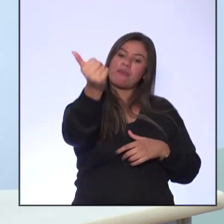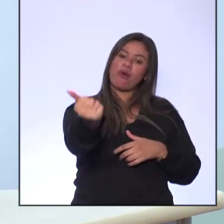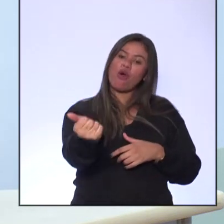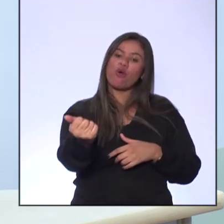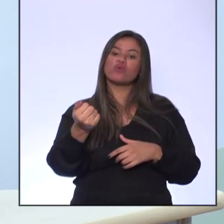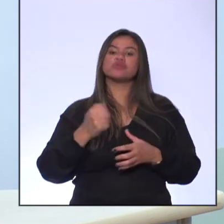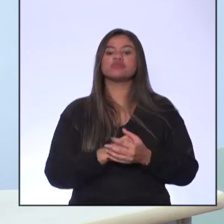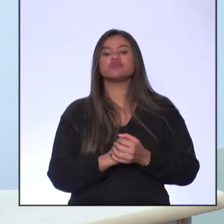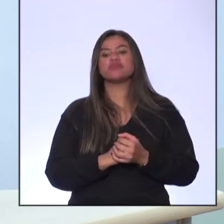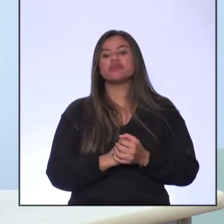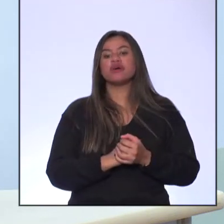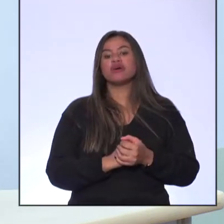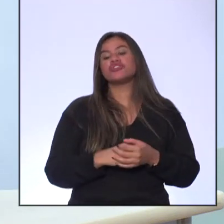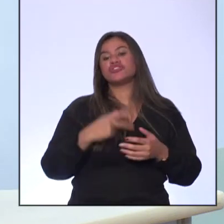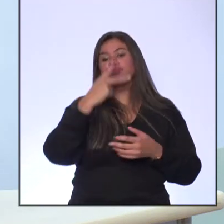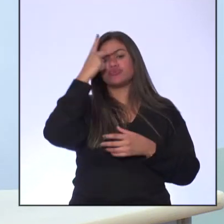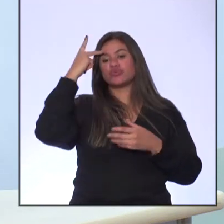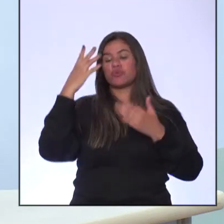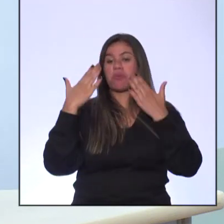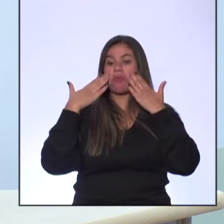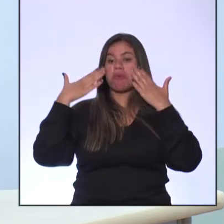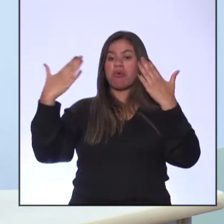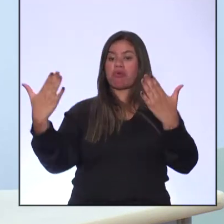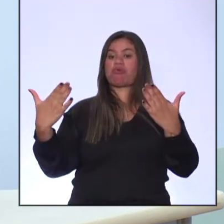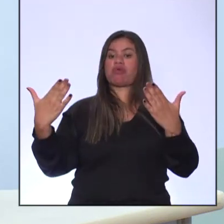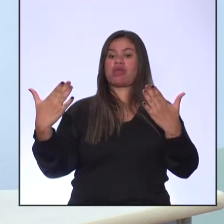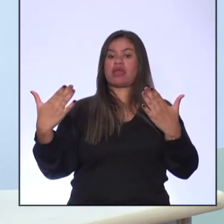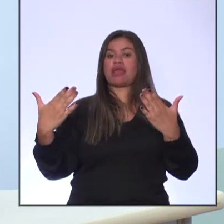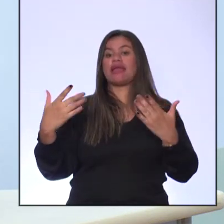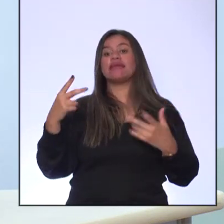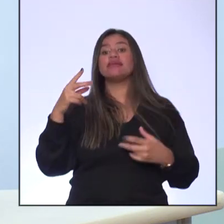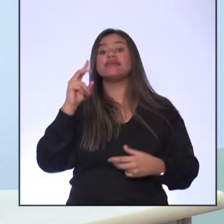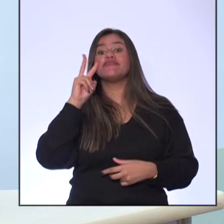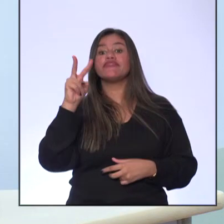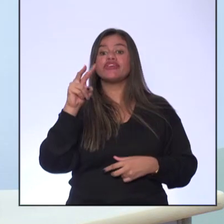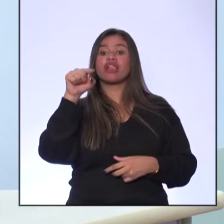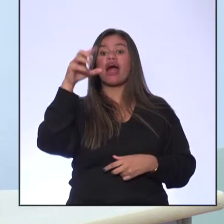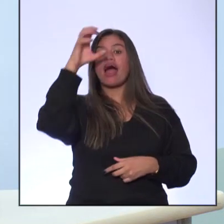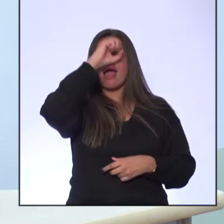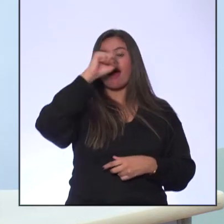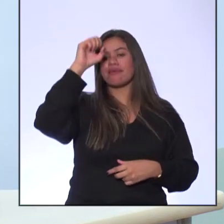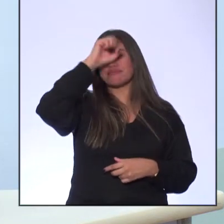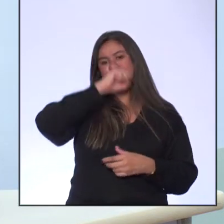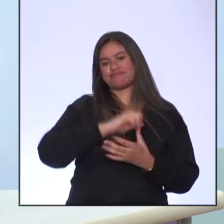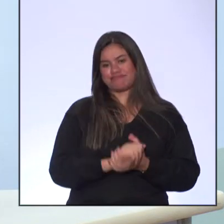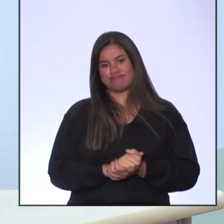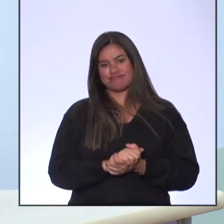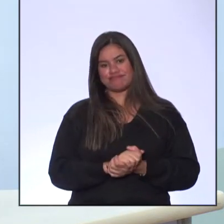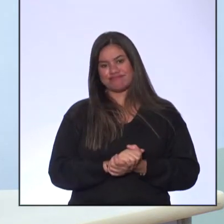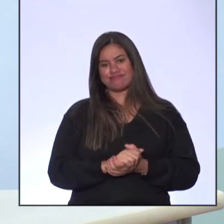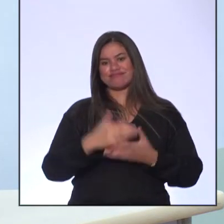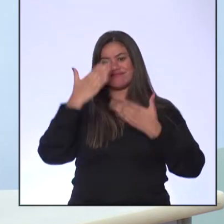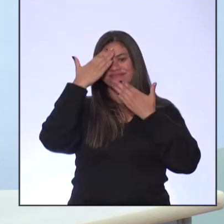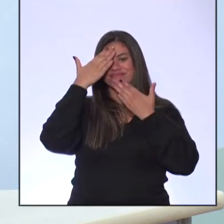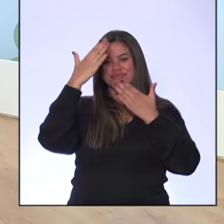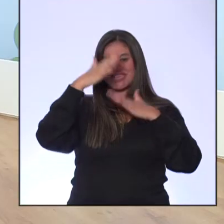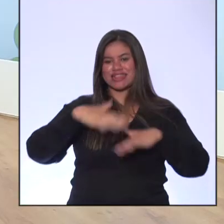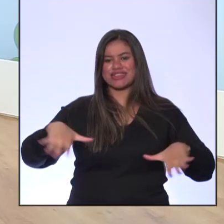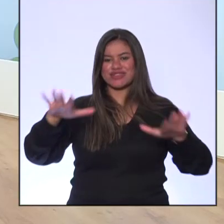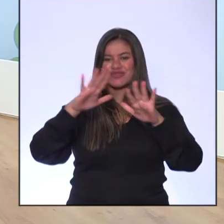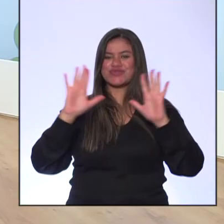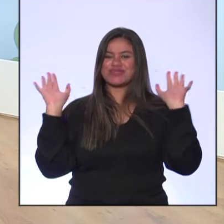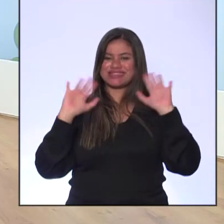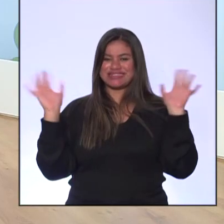de pessoas que estão mais expostas na rede social e tentem aprender também com essas questões. Muito obrigada e até